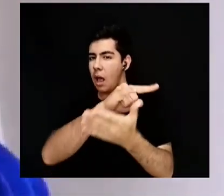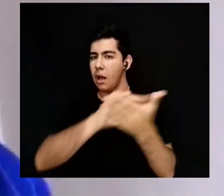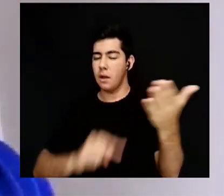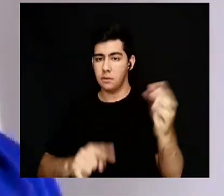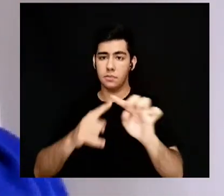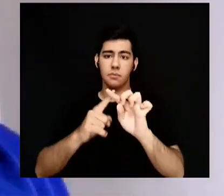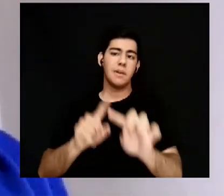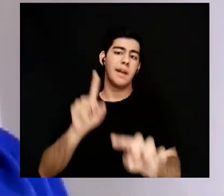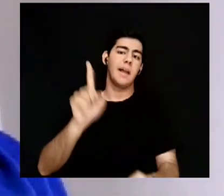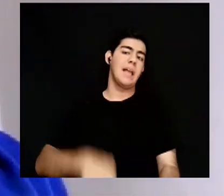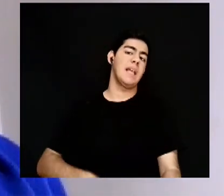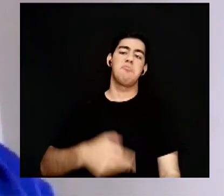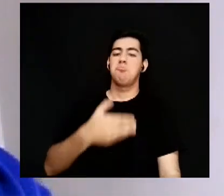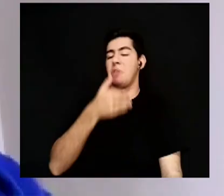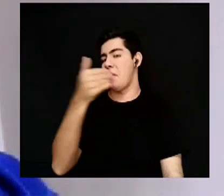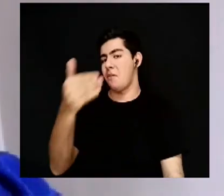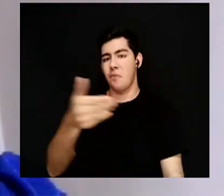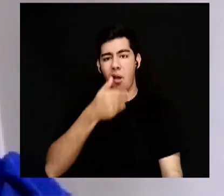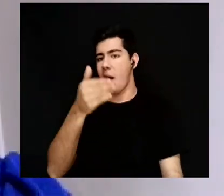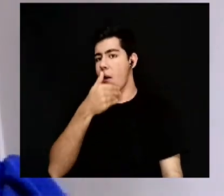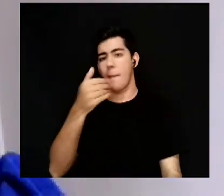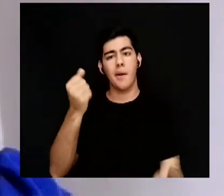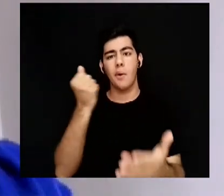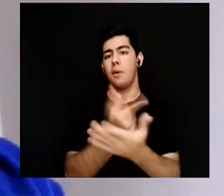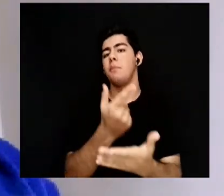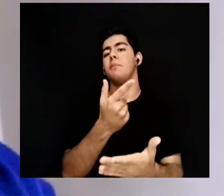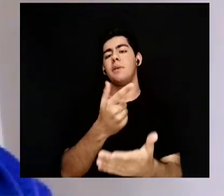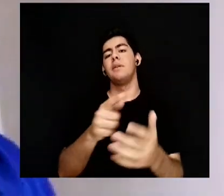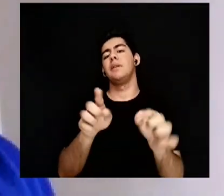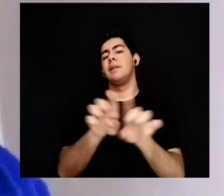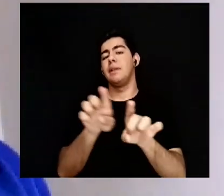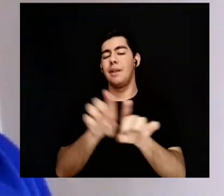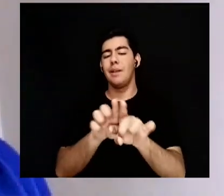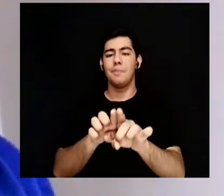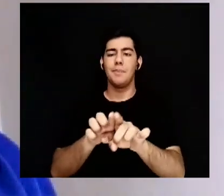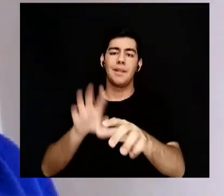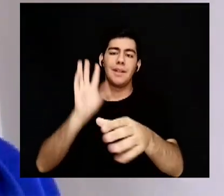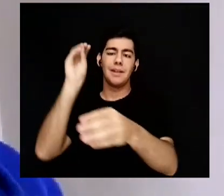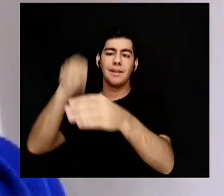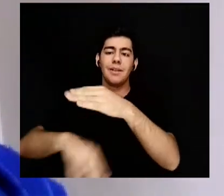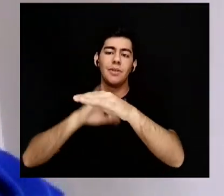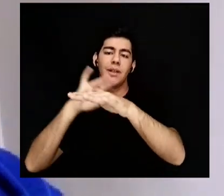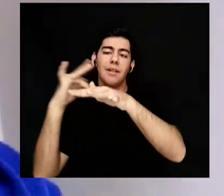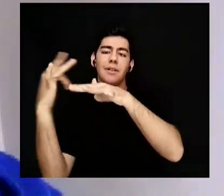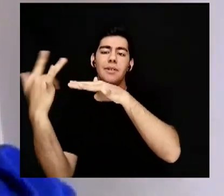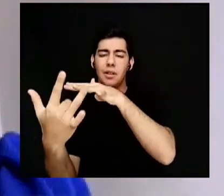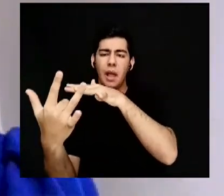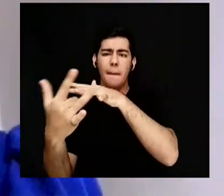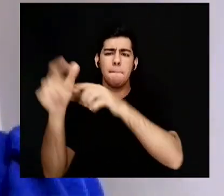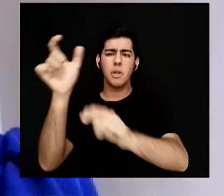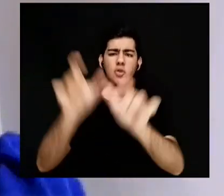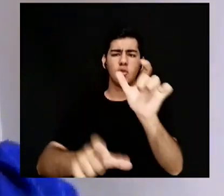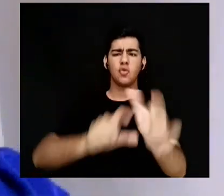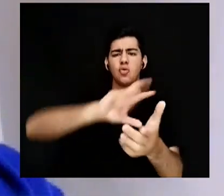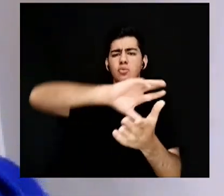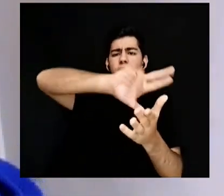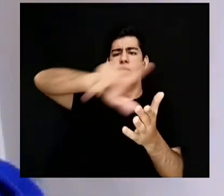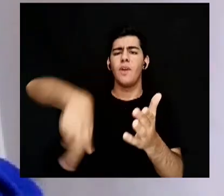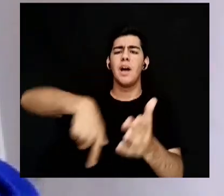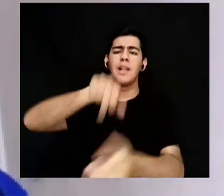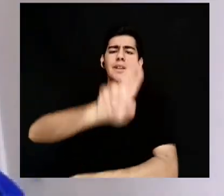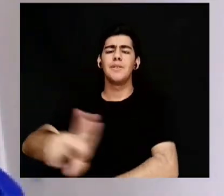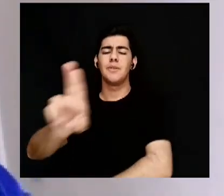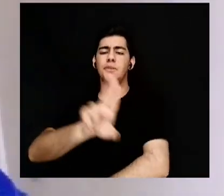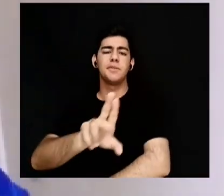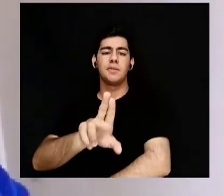acesso, que está na moda, está nas redes sociais, né, e muita gente está utilizando com o intuito de gordura